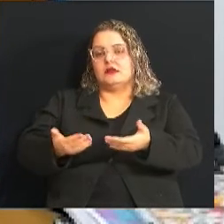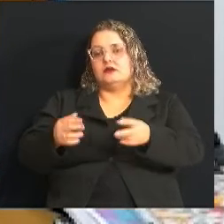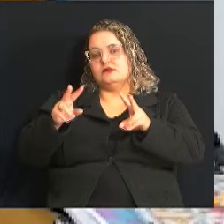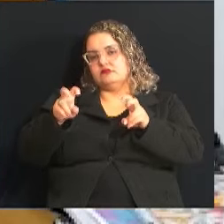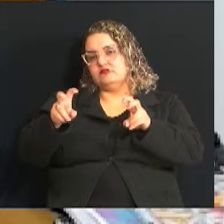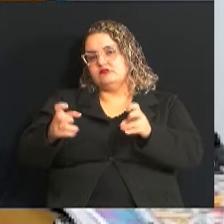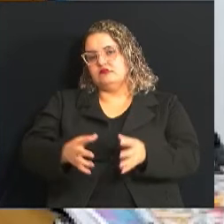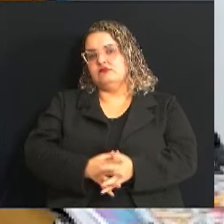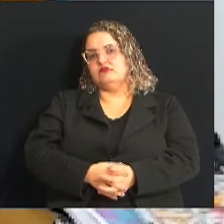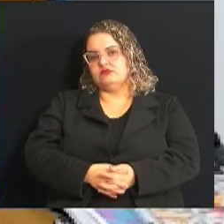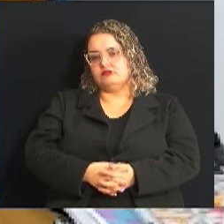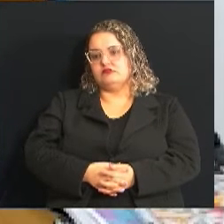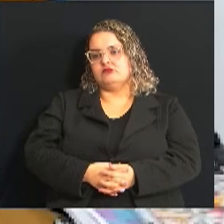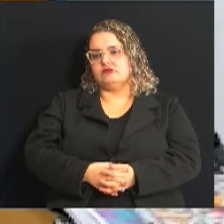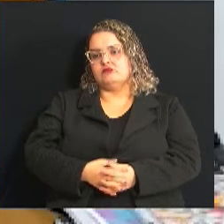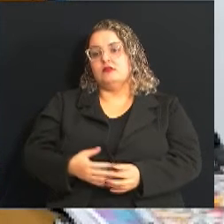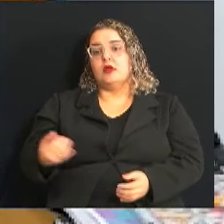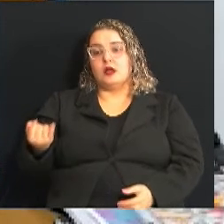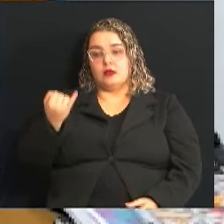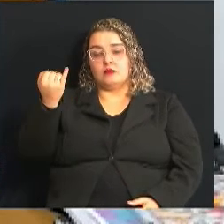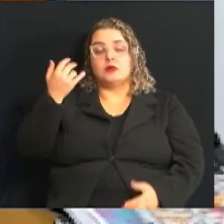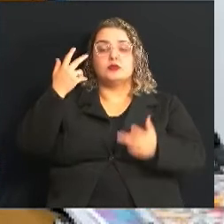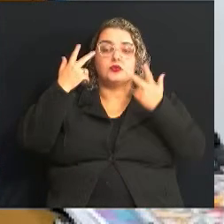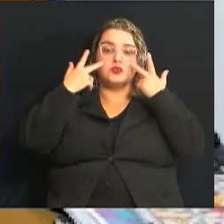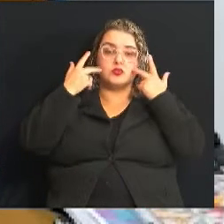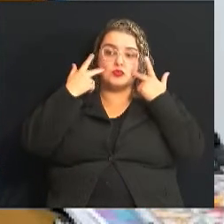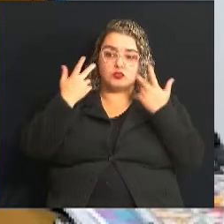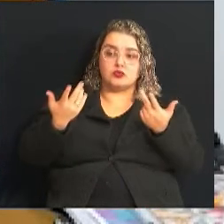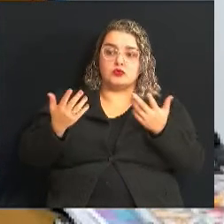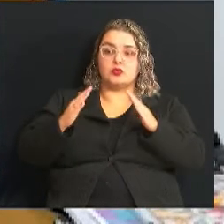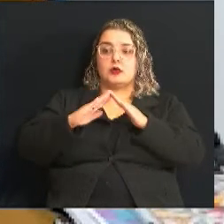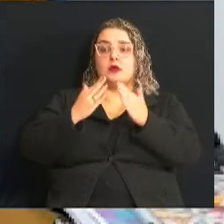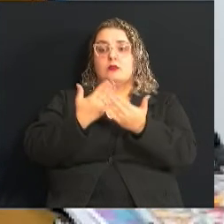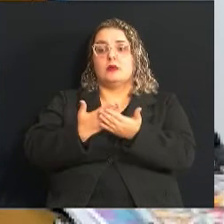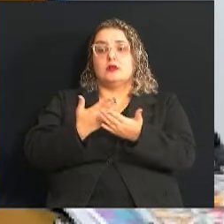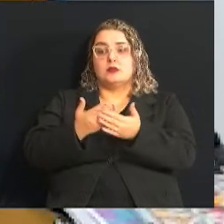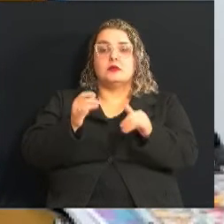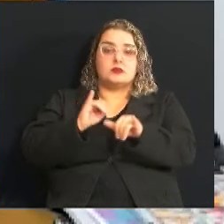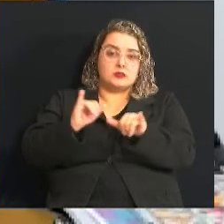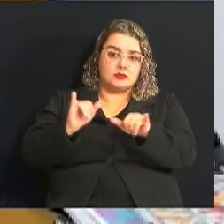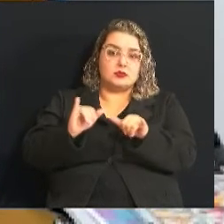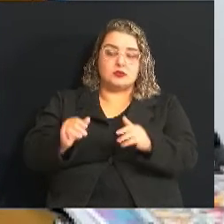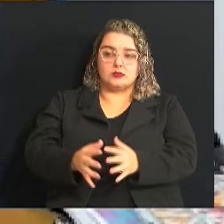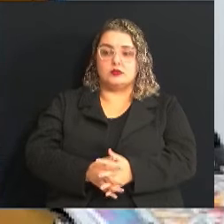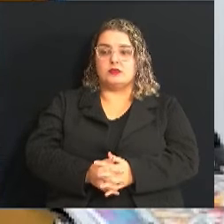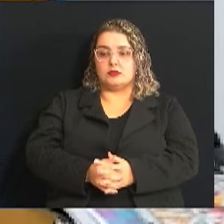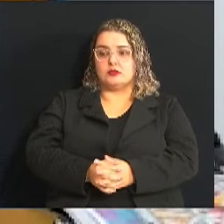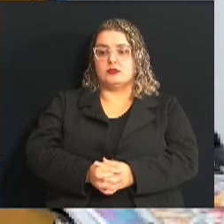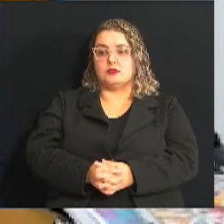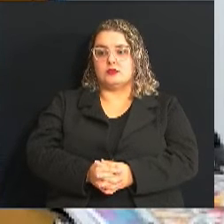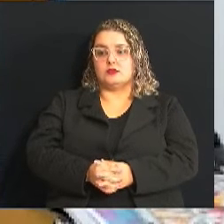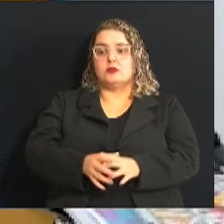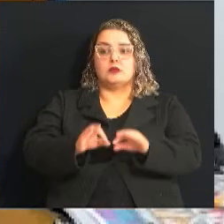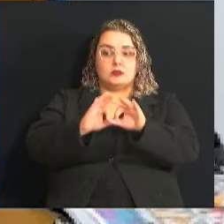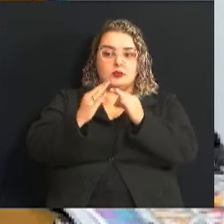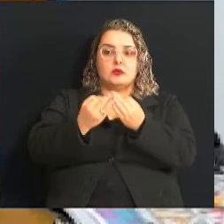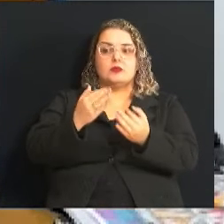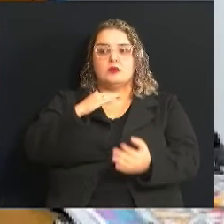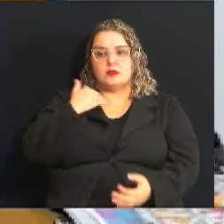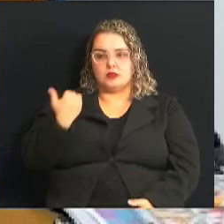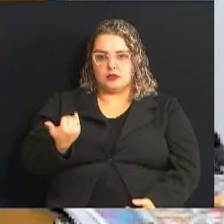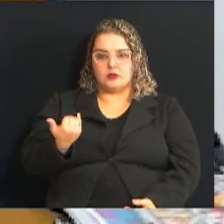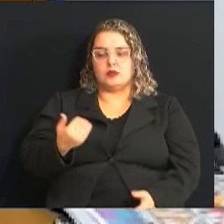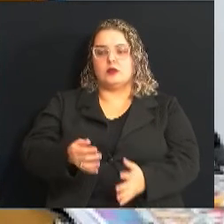Então, é importante que normalmente a escola ela é notificada quando um familiar, uma pessoa morre e vem a